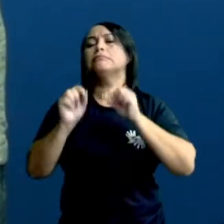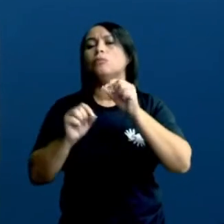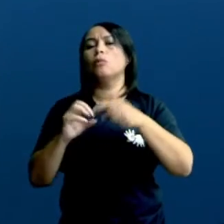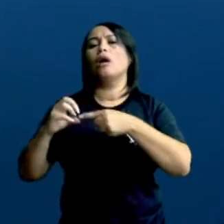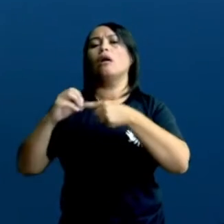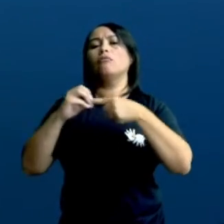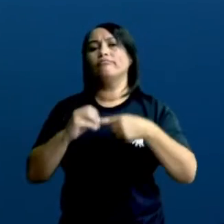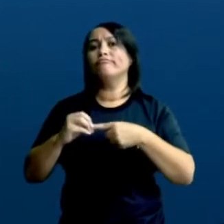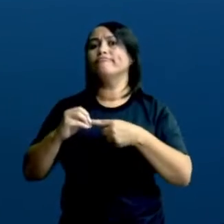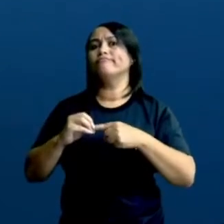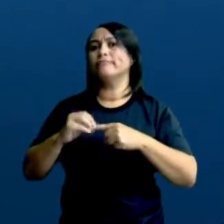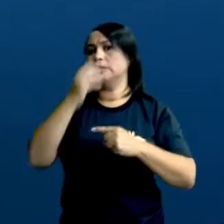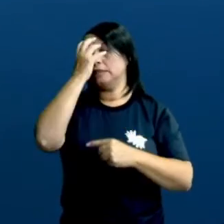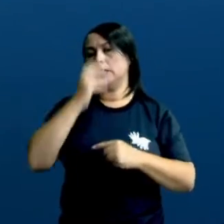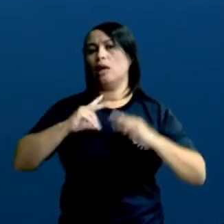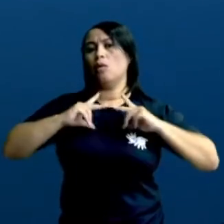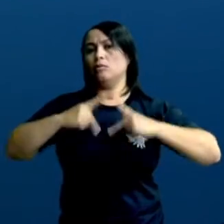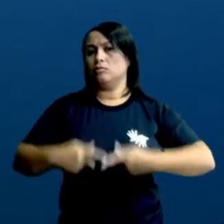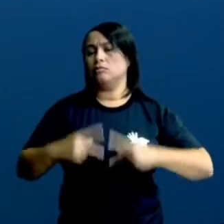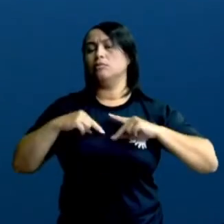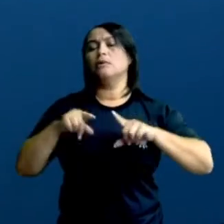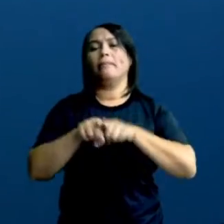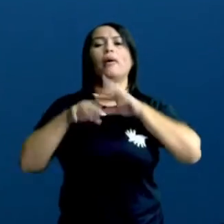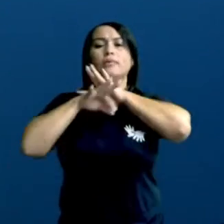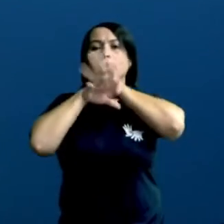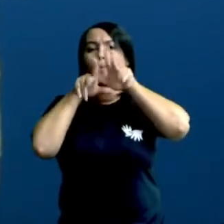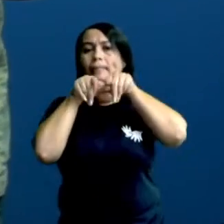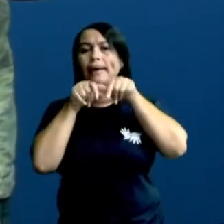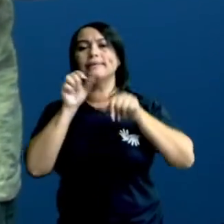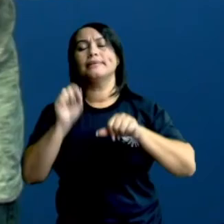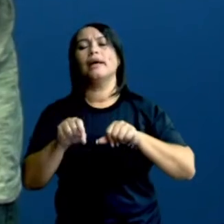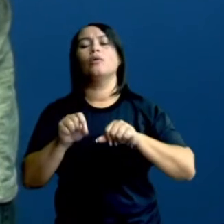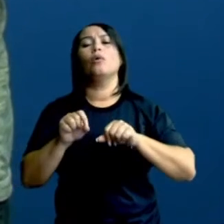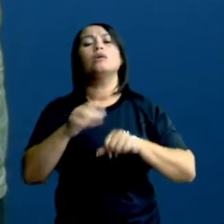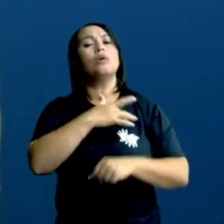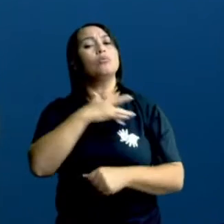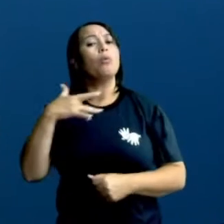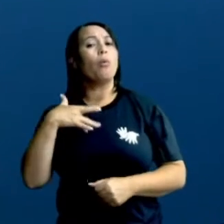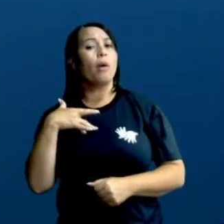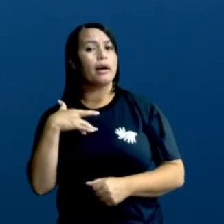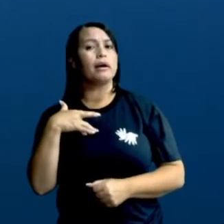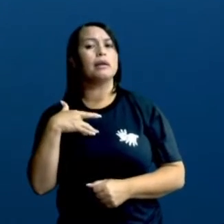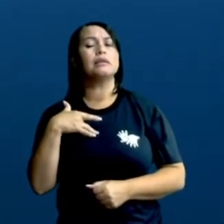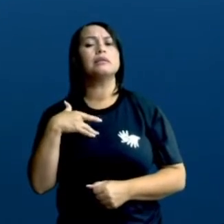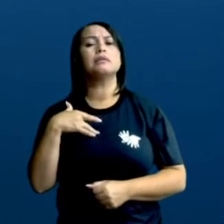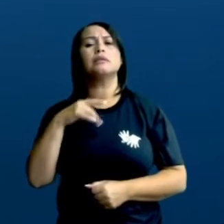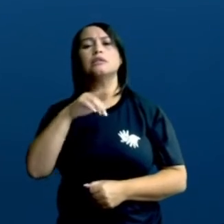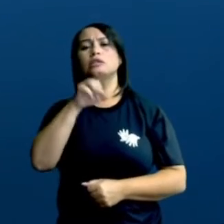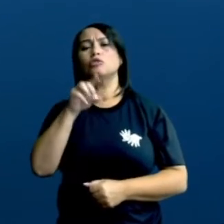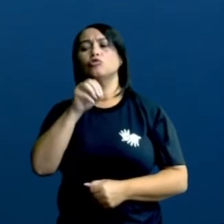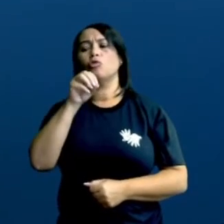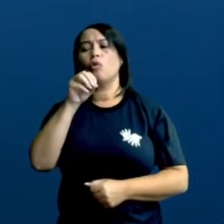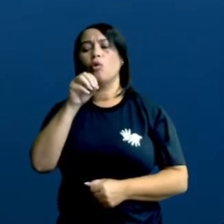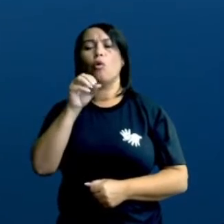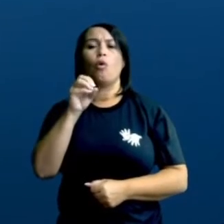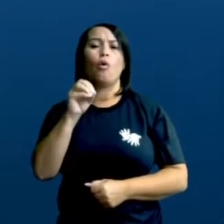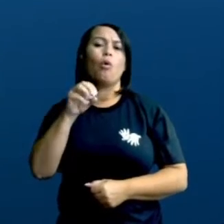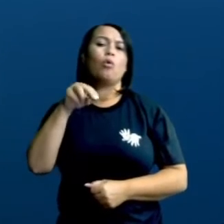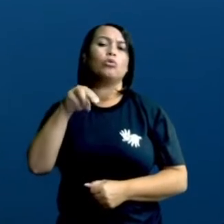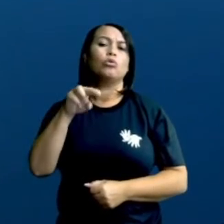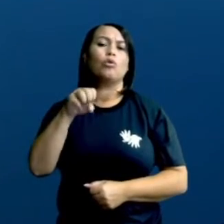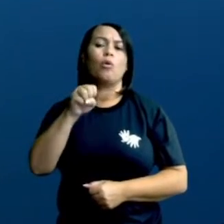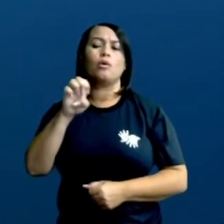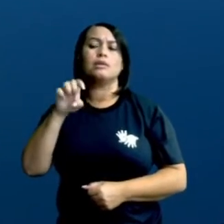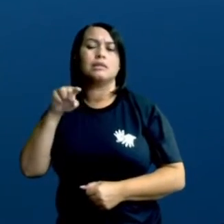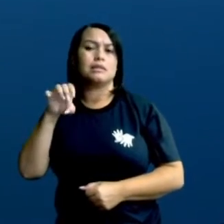ao ser humano, tanto quanto os animais também. São doenças chamadas de zoonoses, que podem ser transmitidas